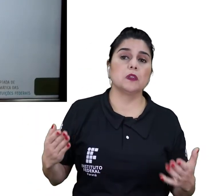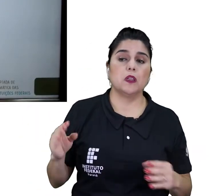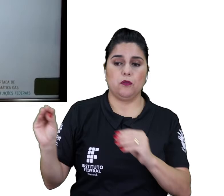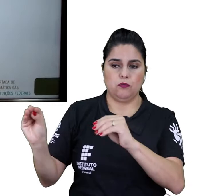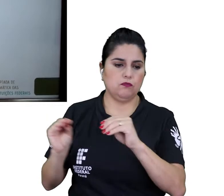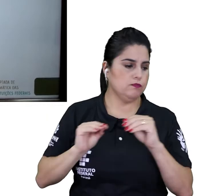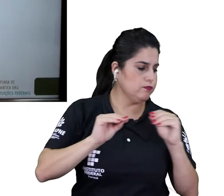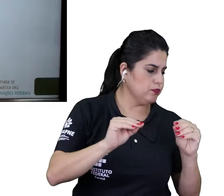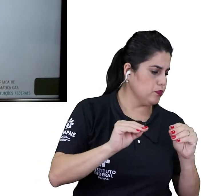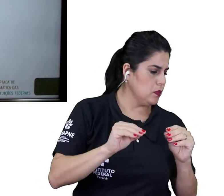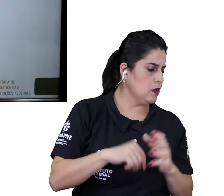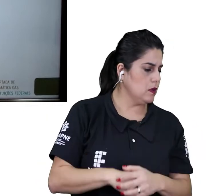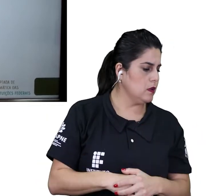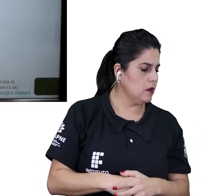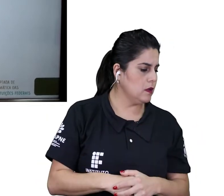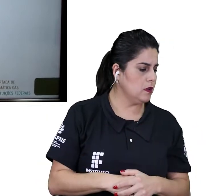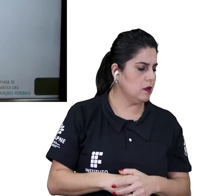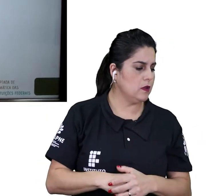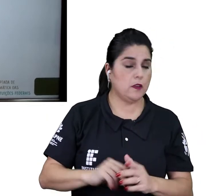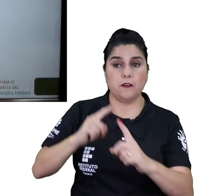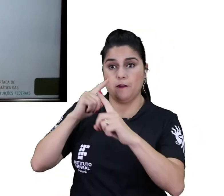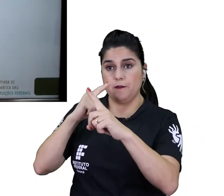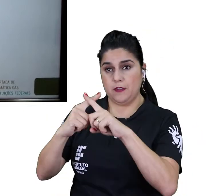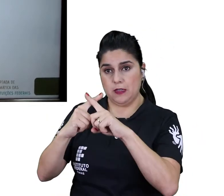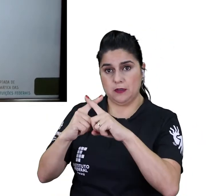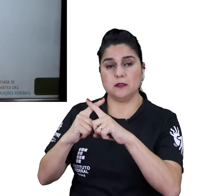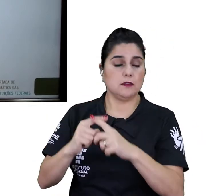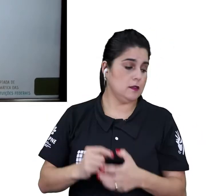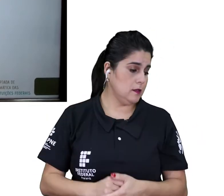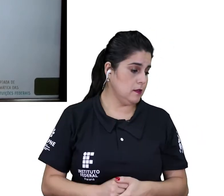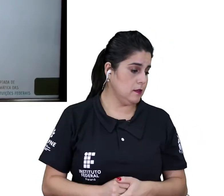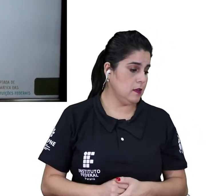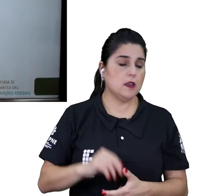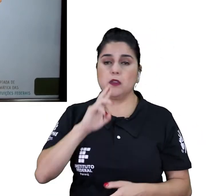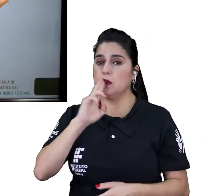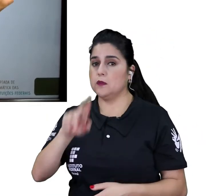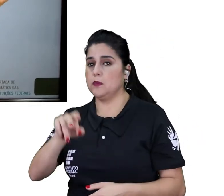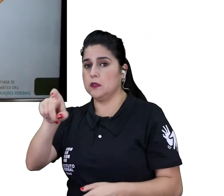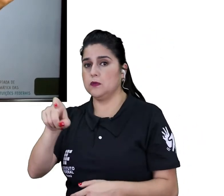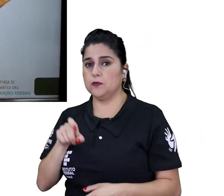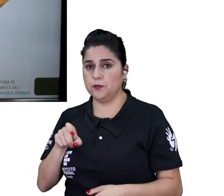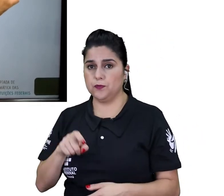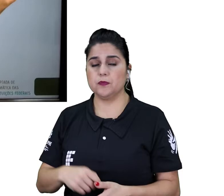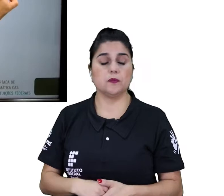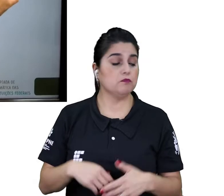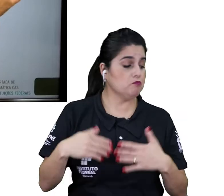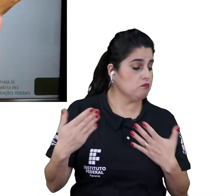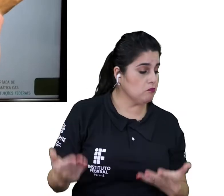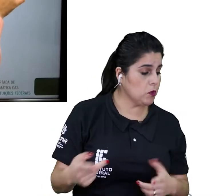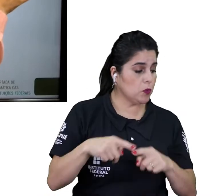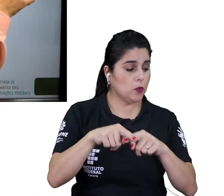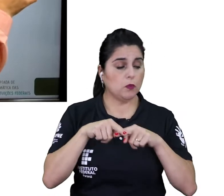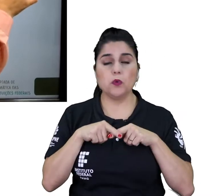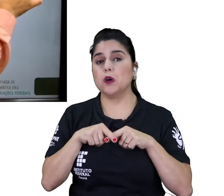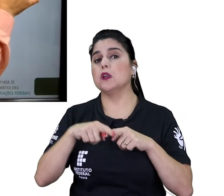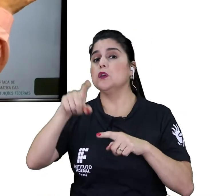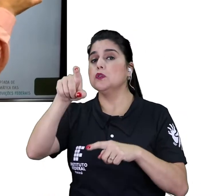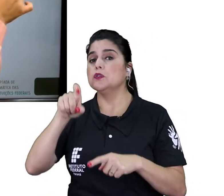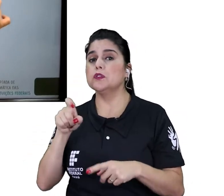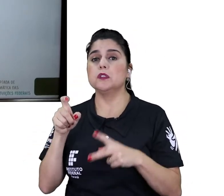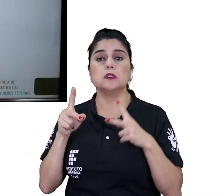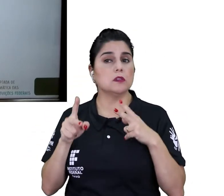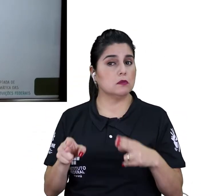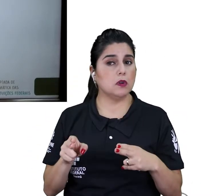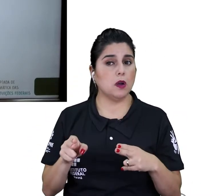passar para lá multiplicando. Esse é o valor do x. Portanto, o x